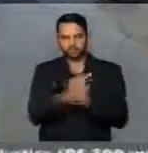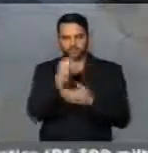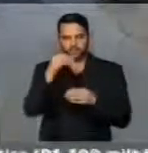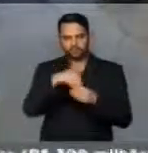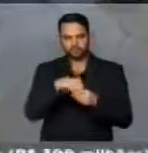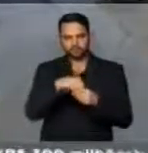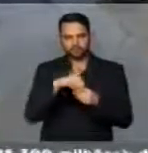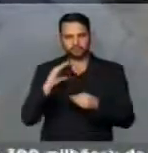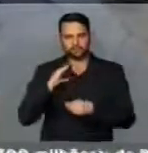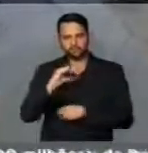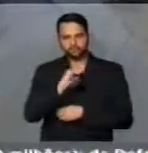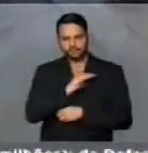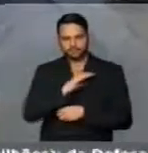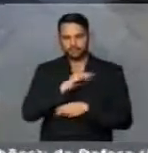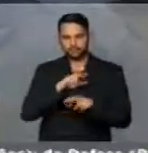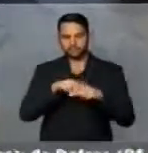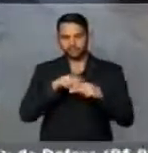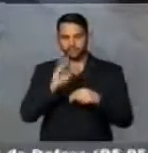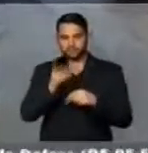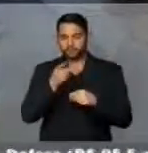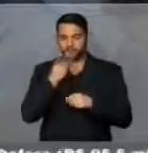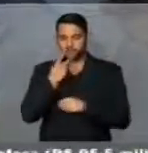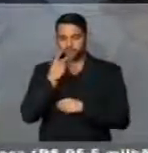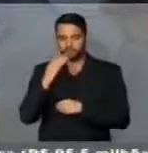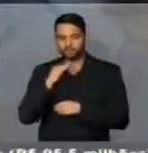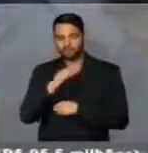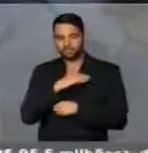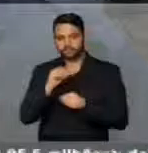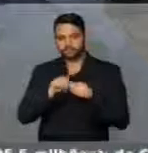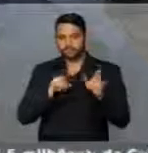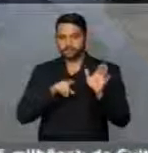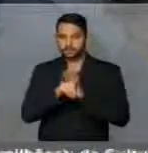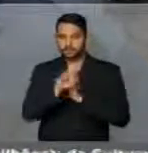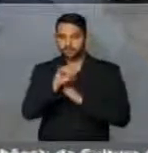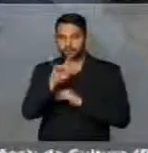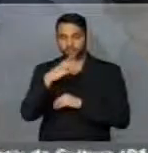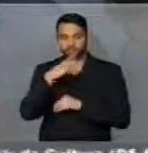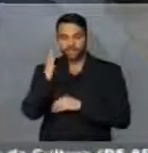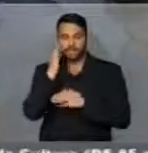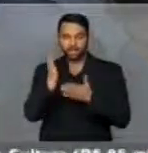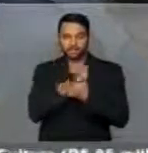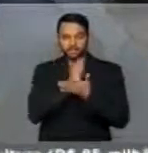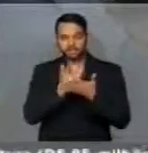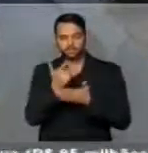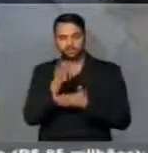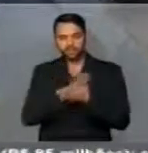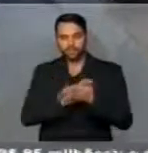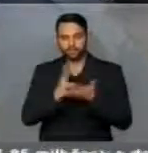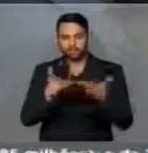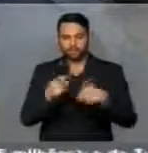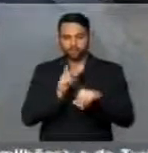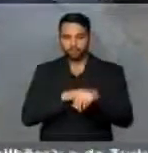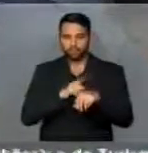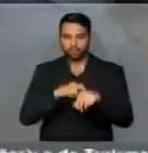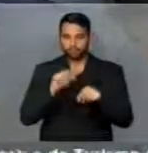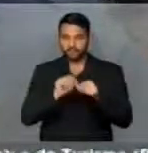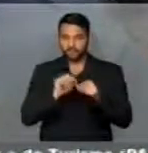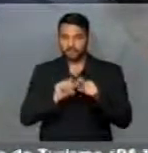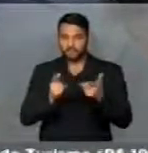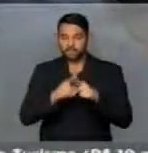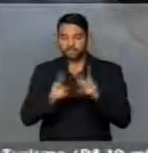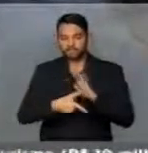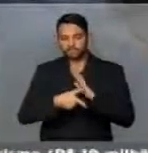dentro desta comissão. Isso aí eu já falo na comissão. Faço a questão de ordem, sei que talvez não seja o melhor âmbito para isso, mas